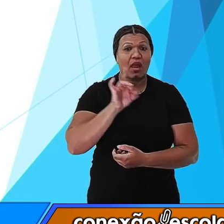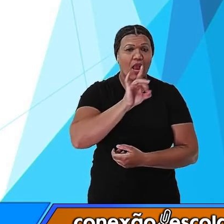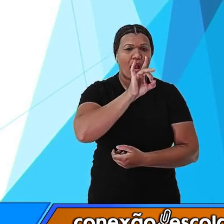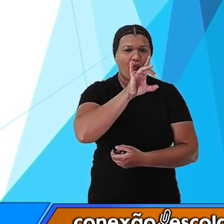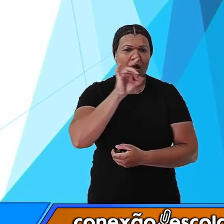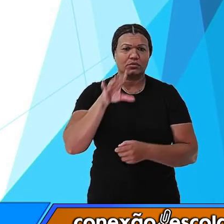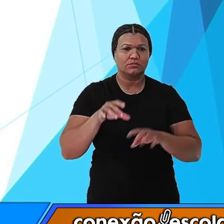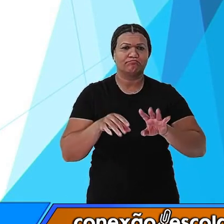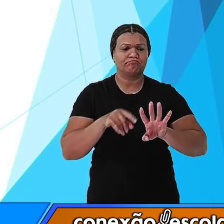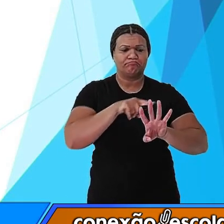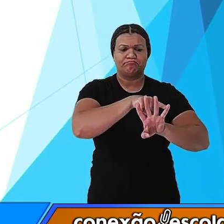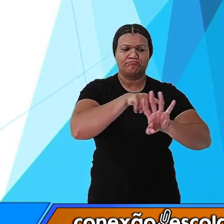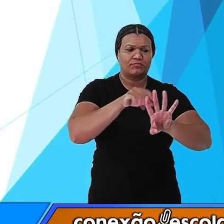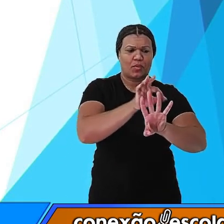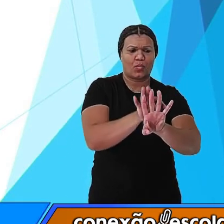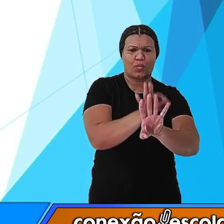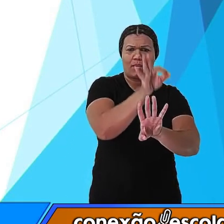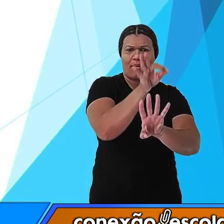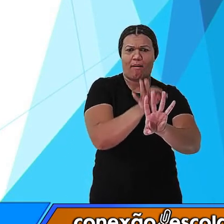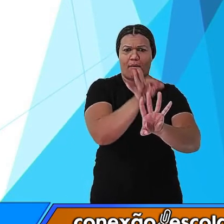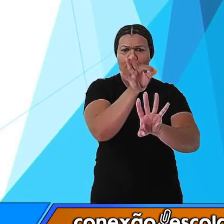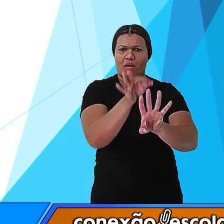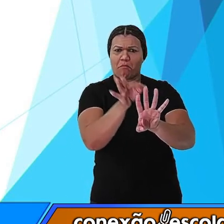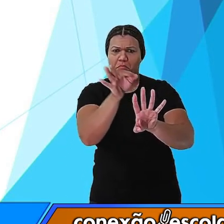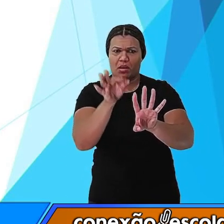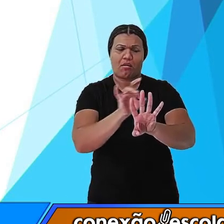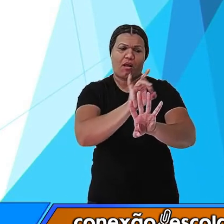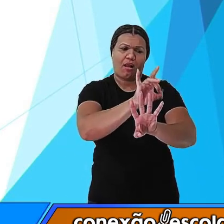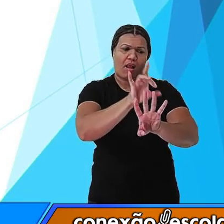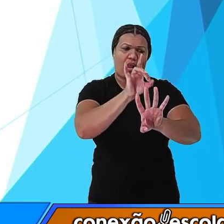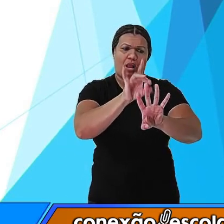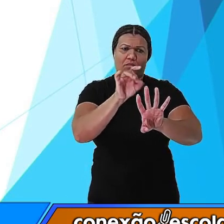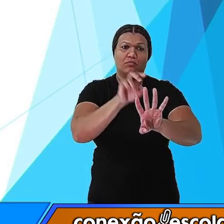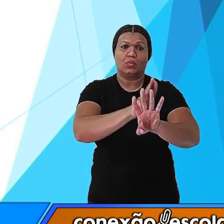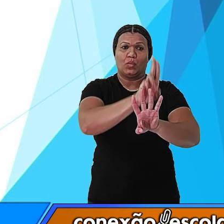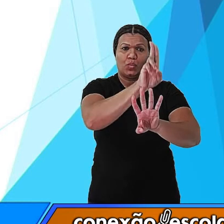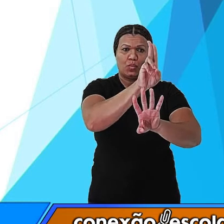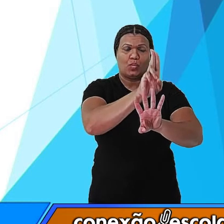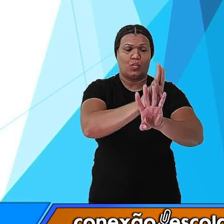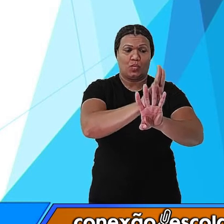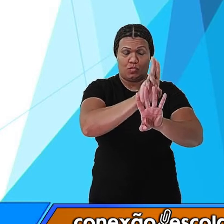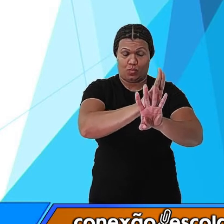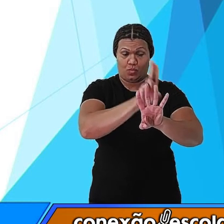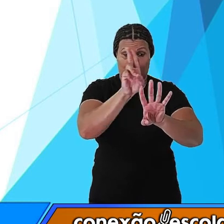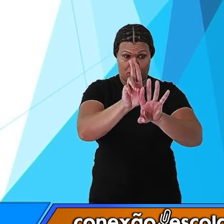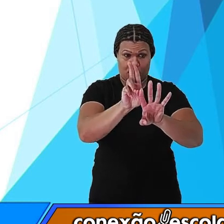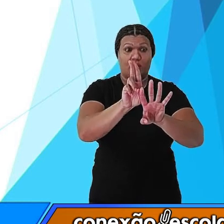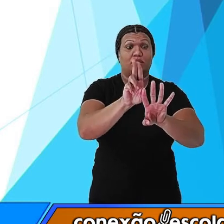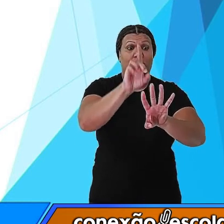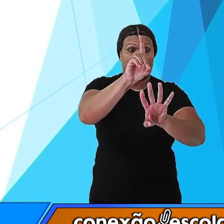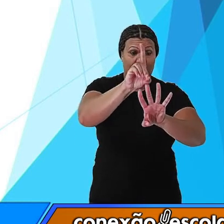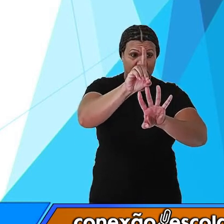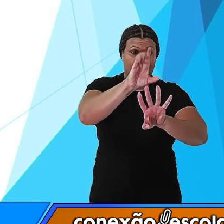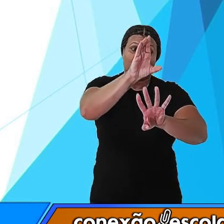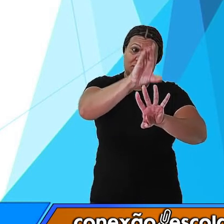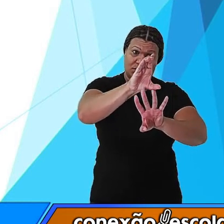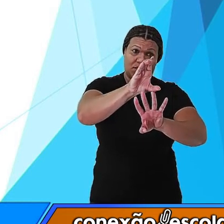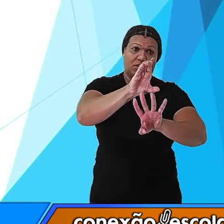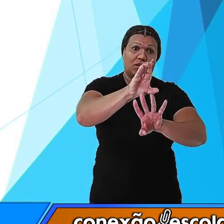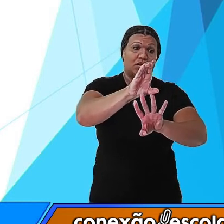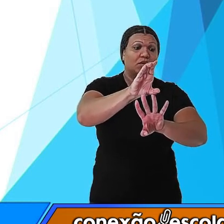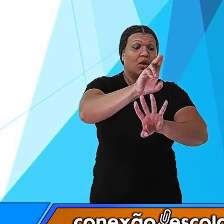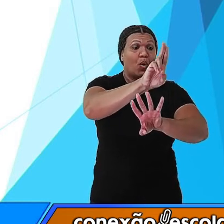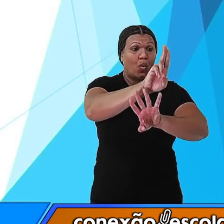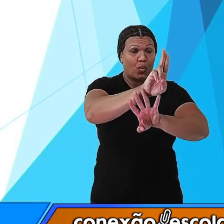haste representa uma ordem. Unidade, dezena, centena,